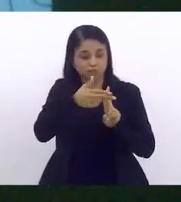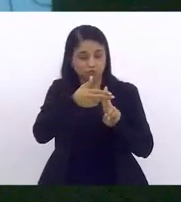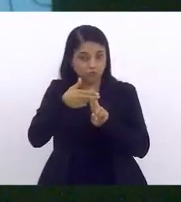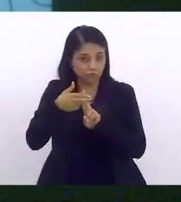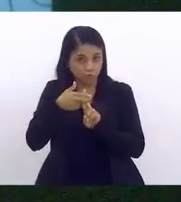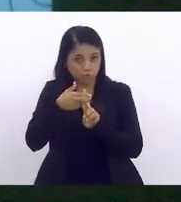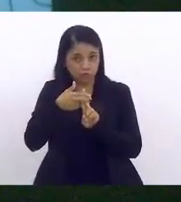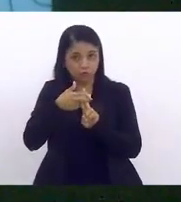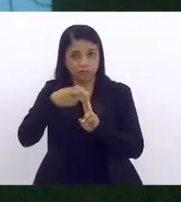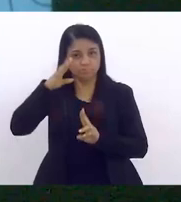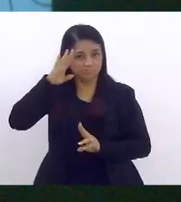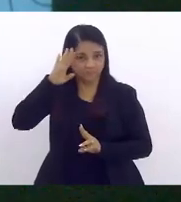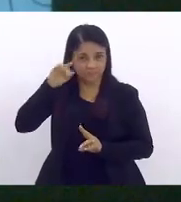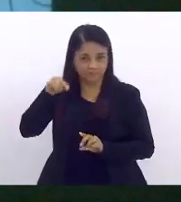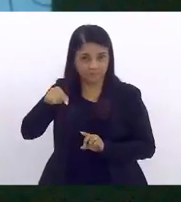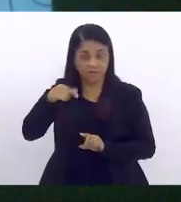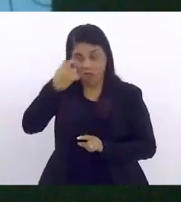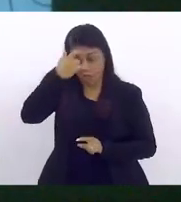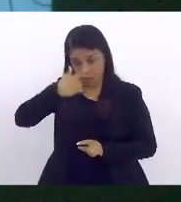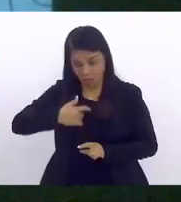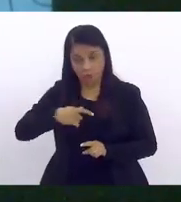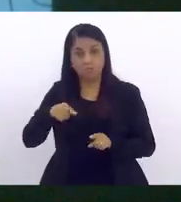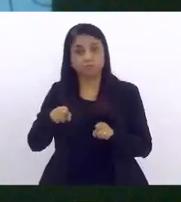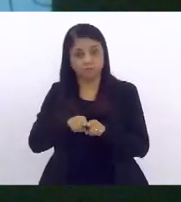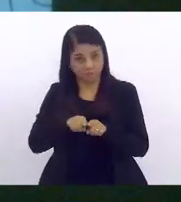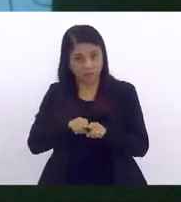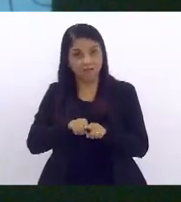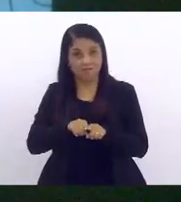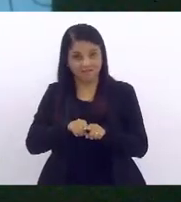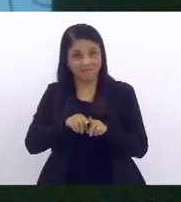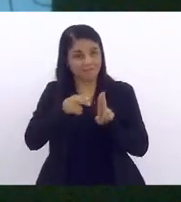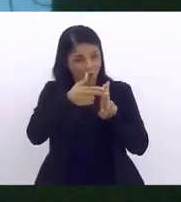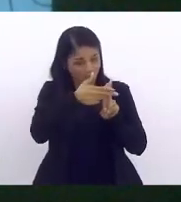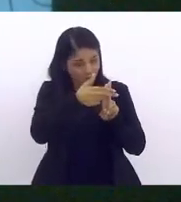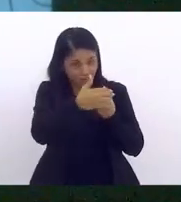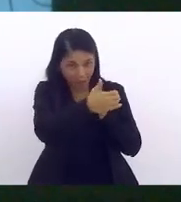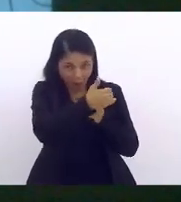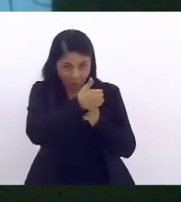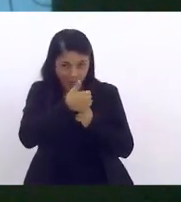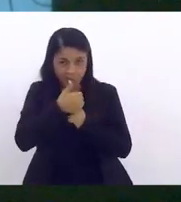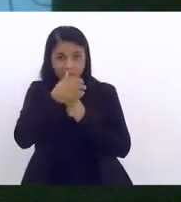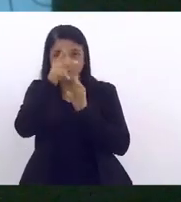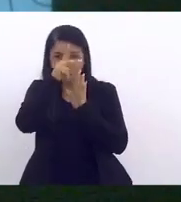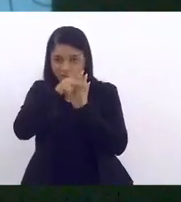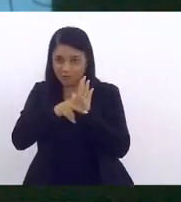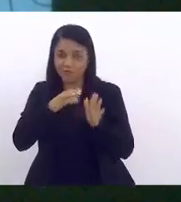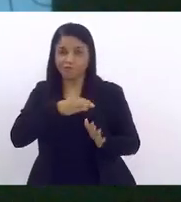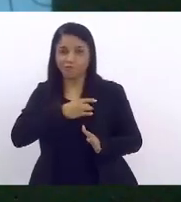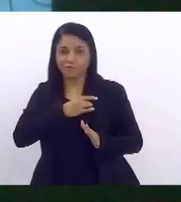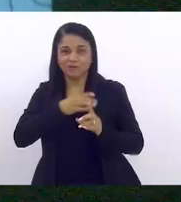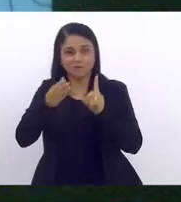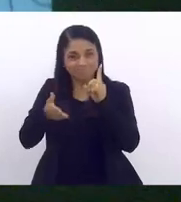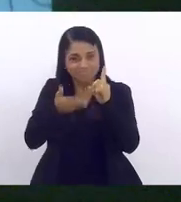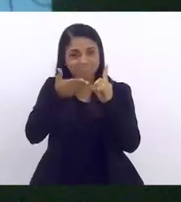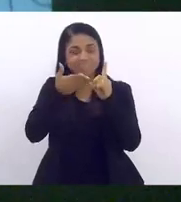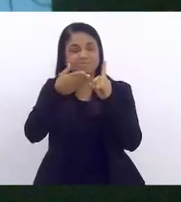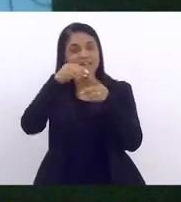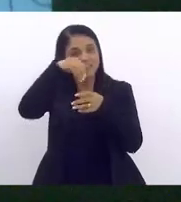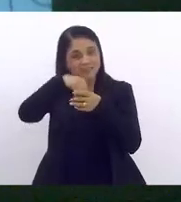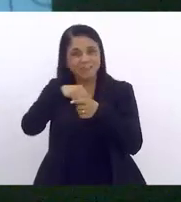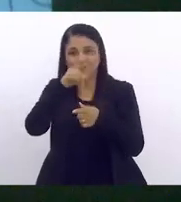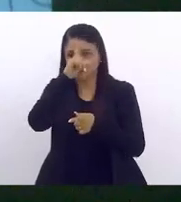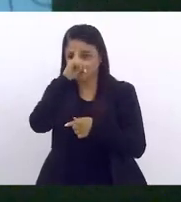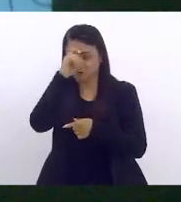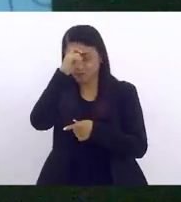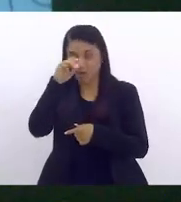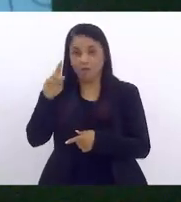sou essa pessoa, e eu fui uma pessoa que fui acolhida pelo projeto de voluntariado de doulas no Herculano Pinheiro.